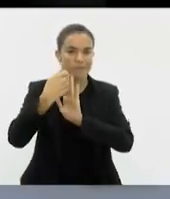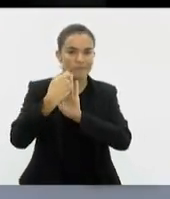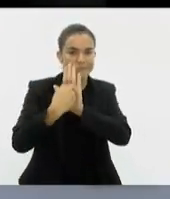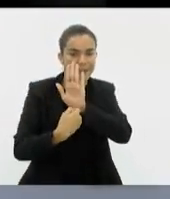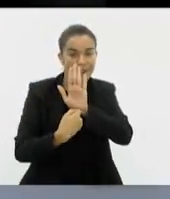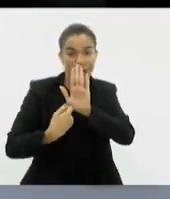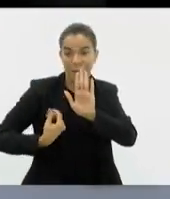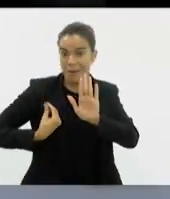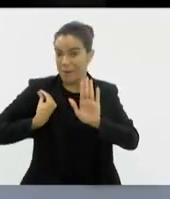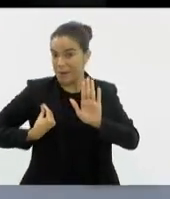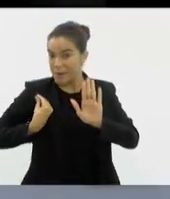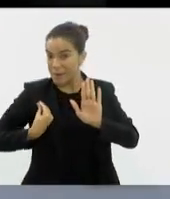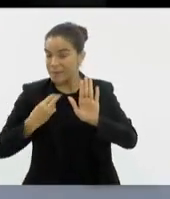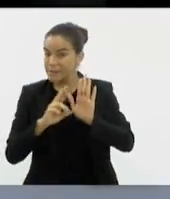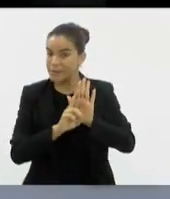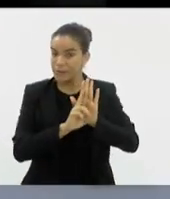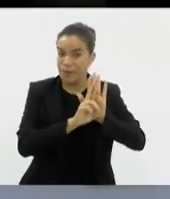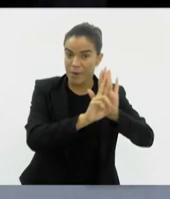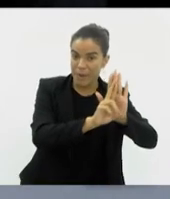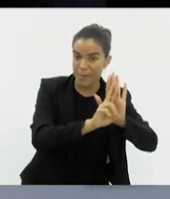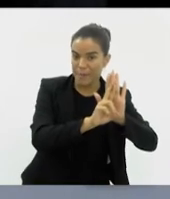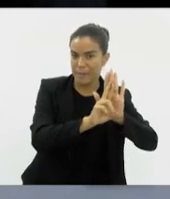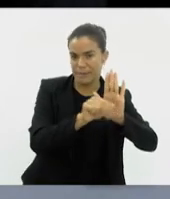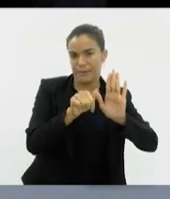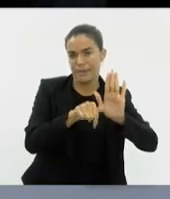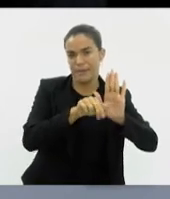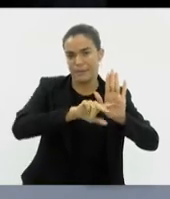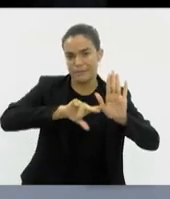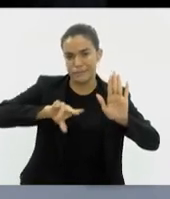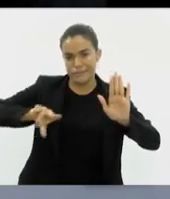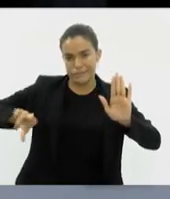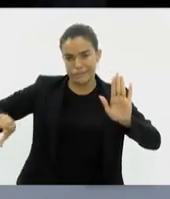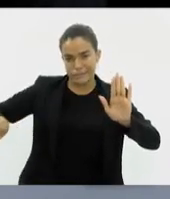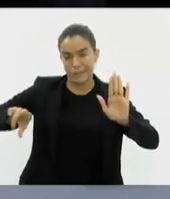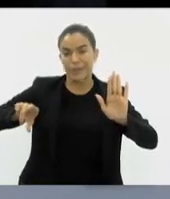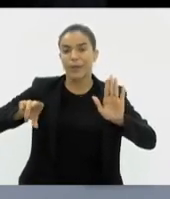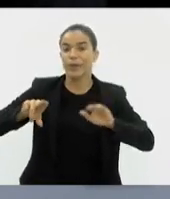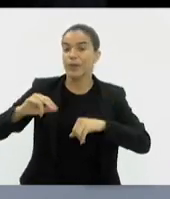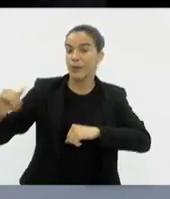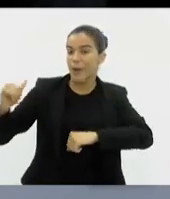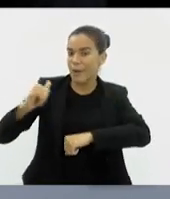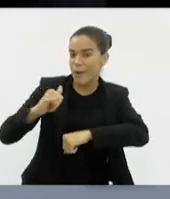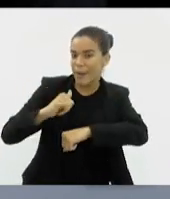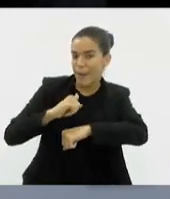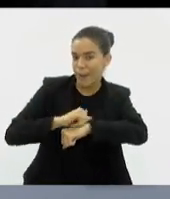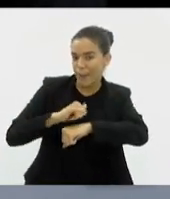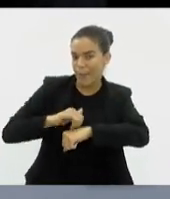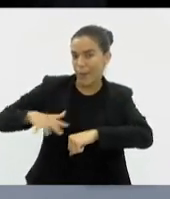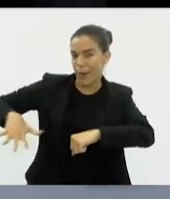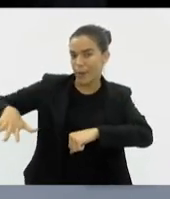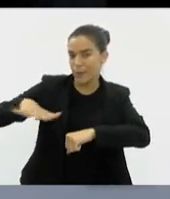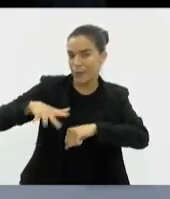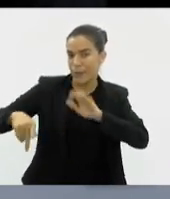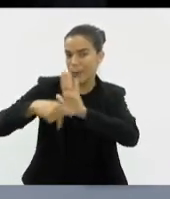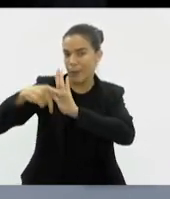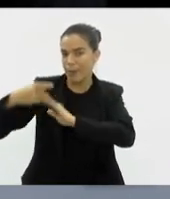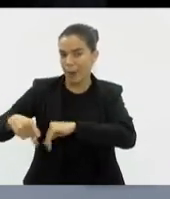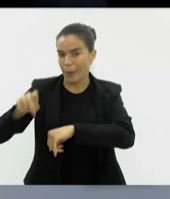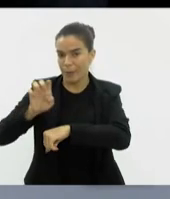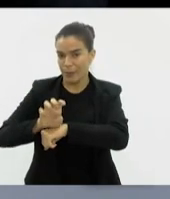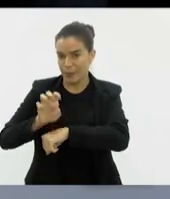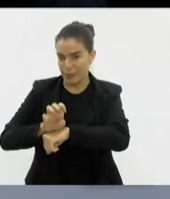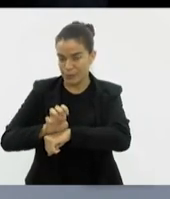a presença dos representantes de aeroportos do interior, porque